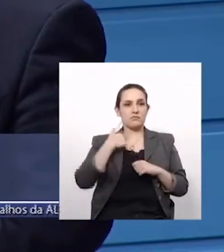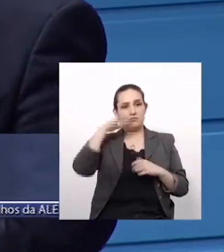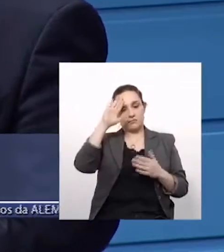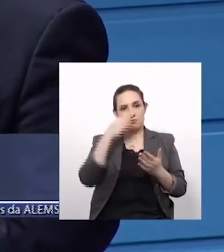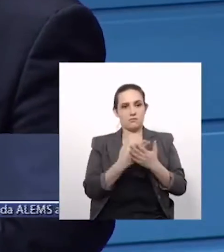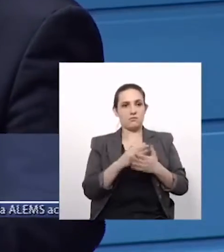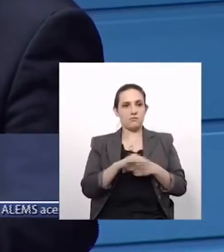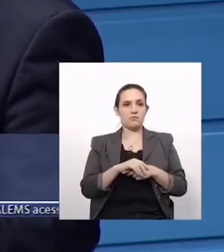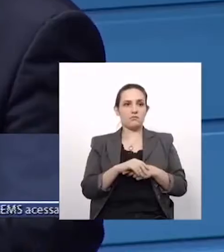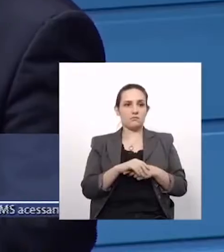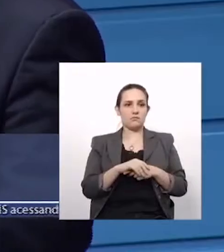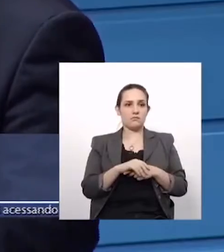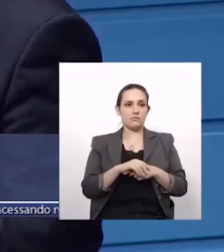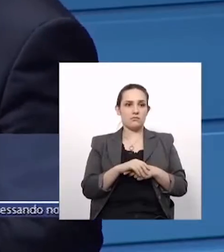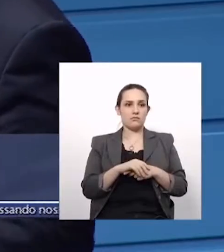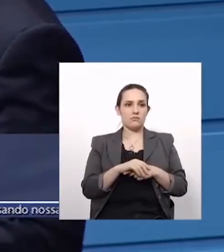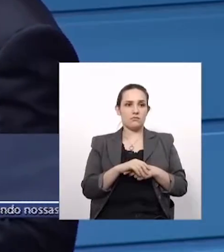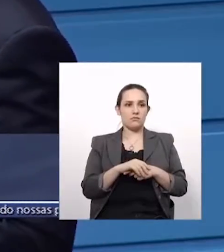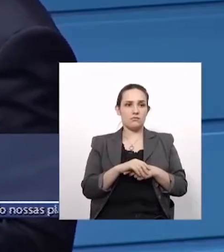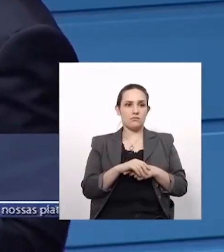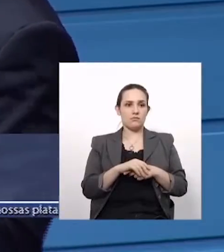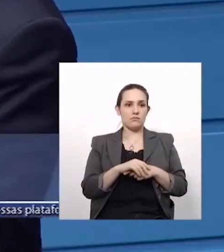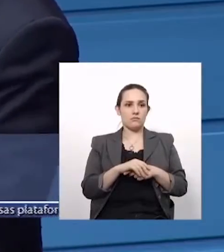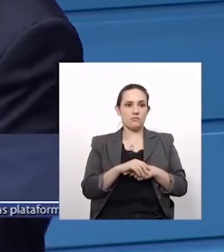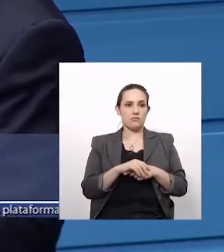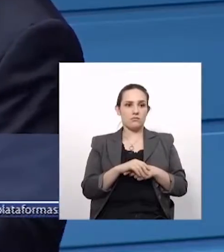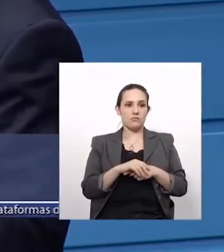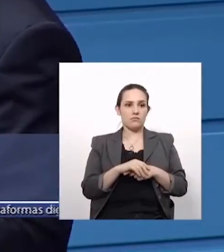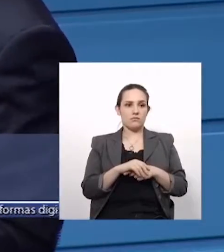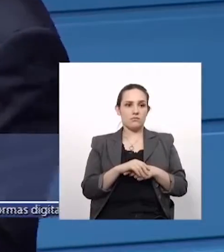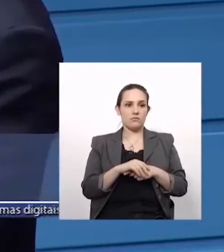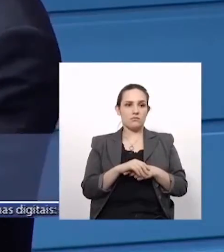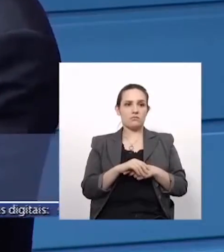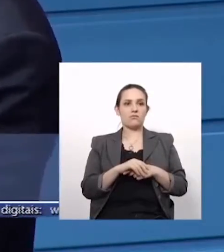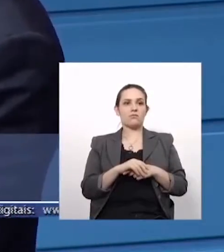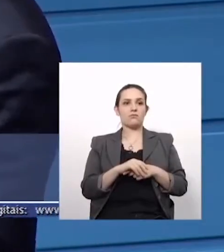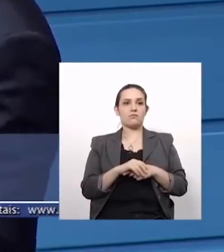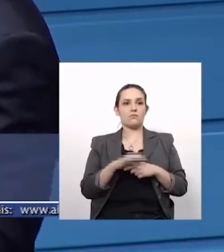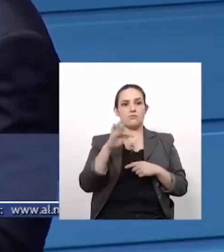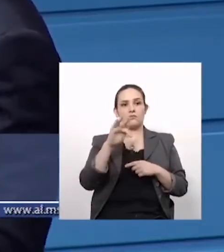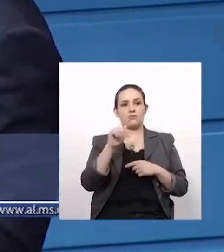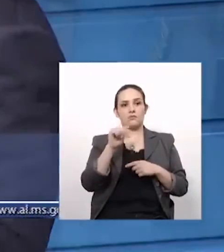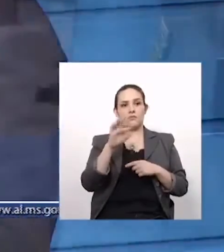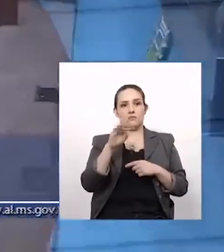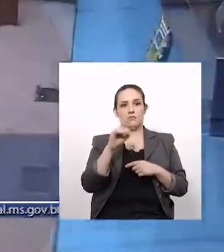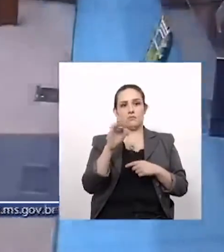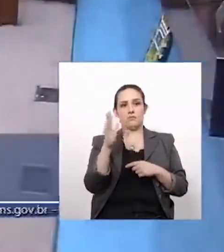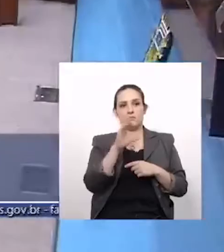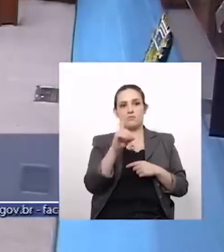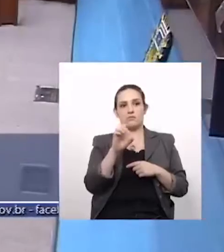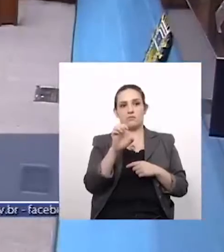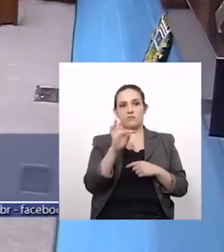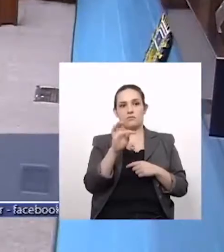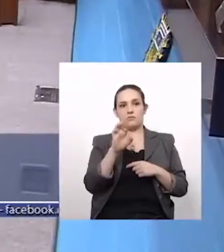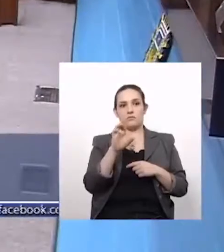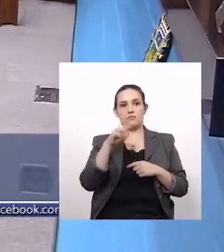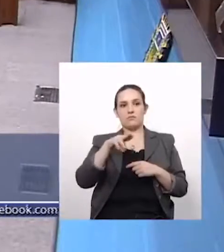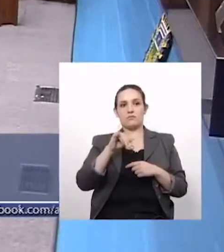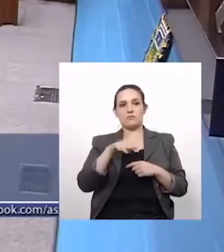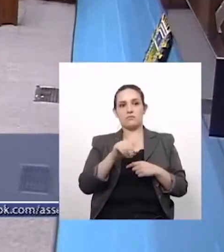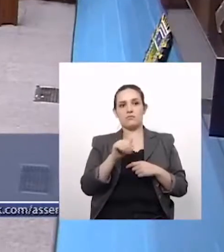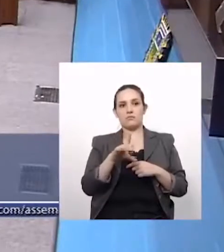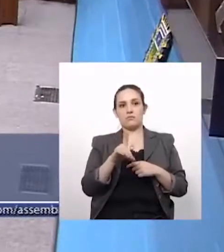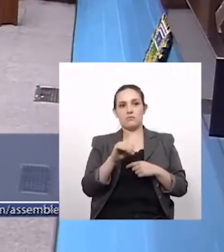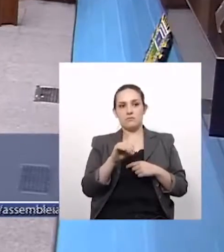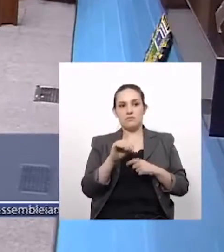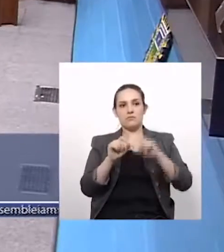que tem fundamentos ali, tem fatos determinados, tem graves indícios, tanto que o